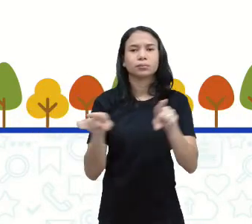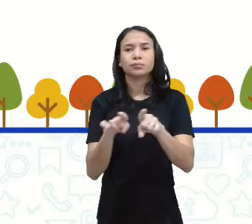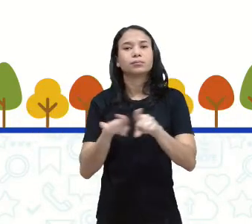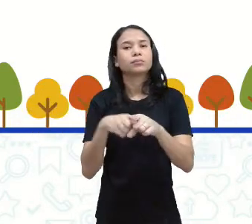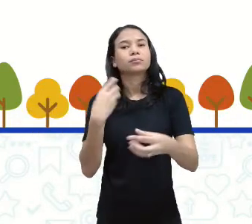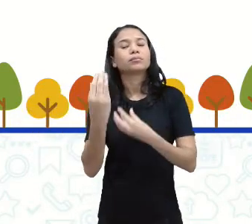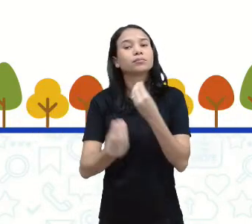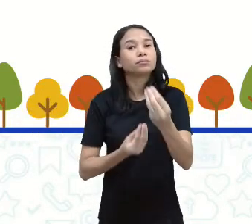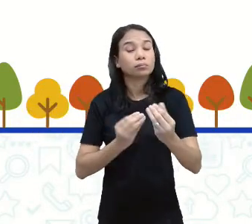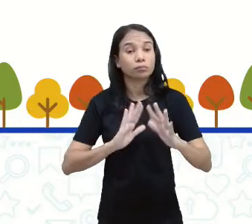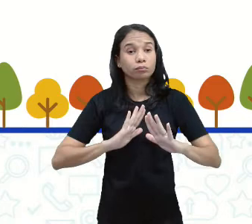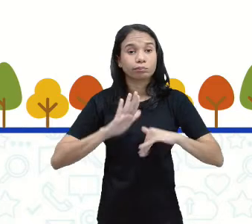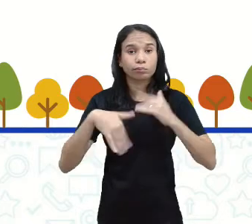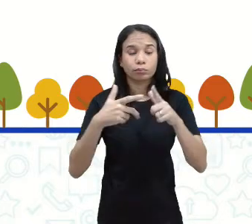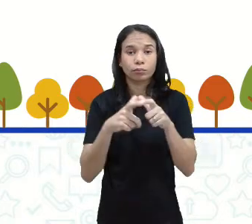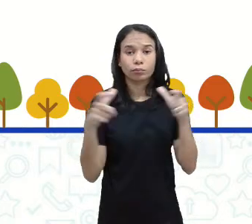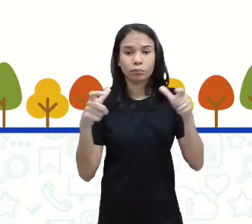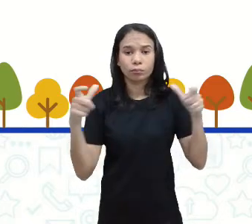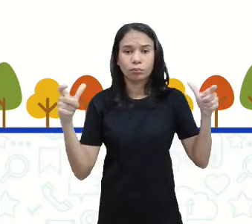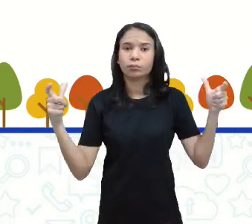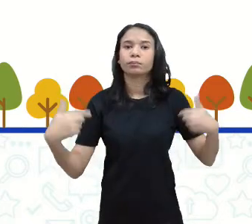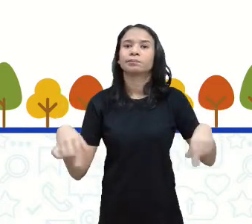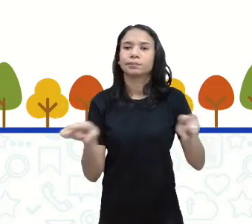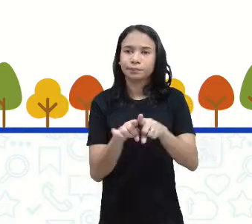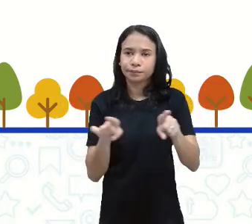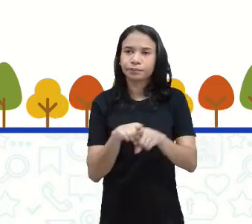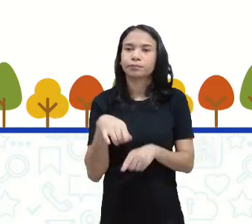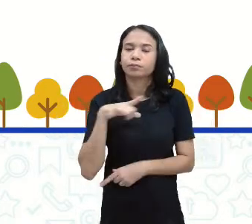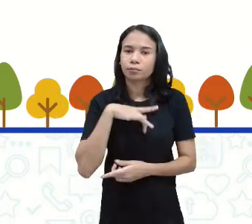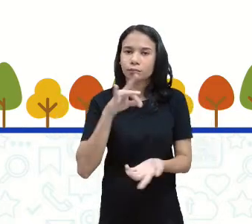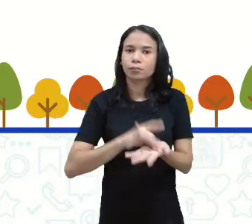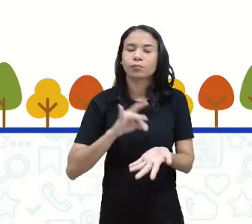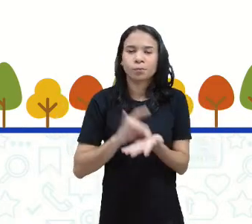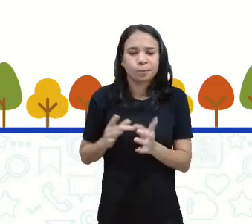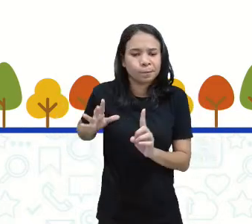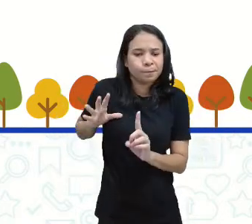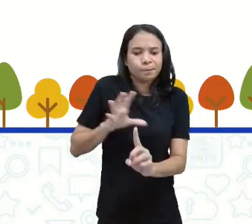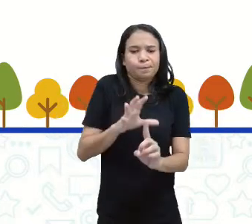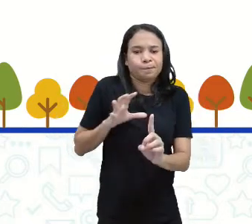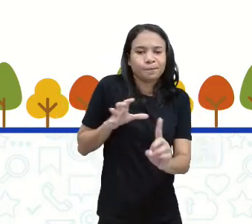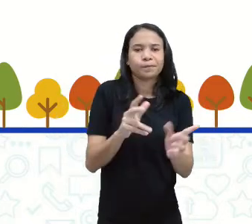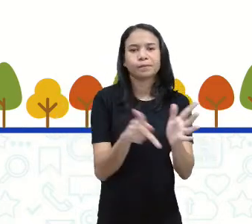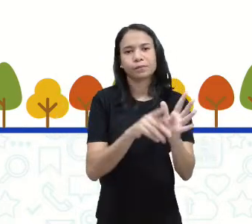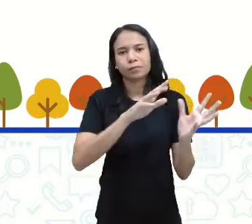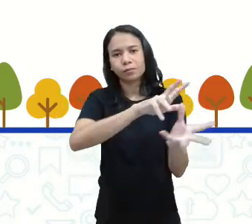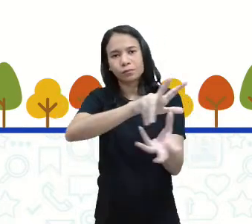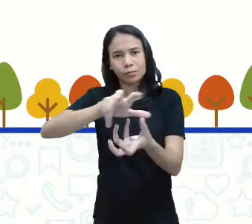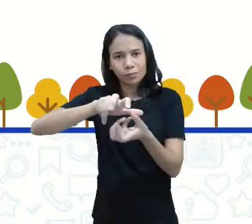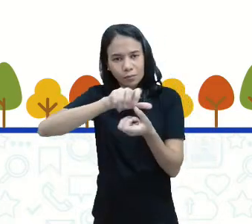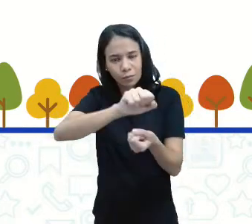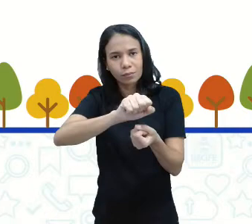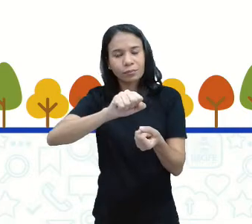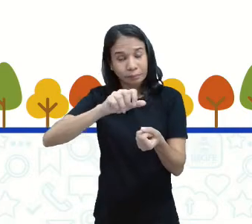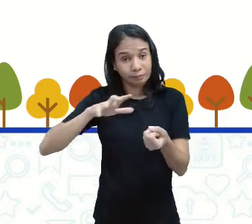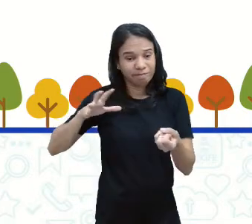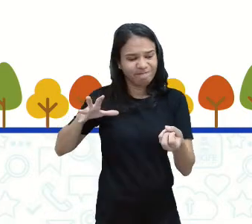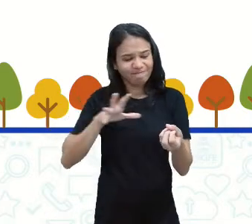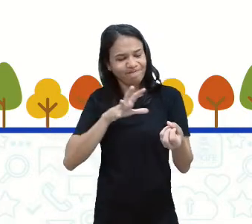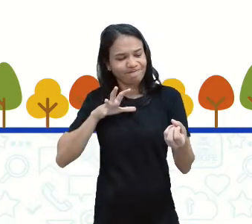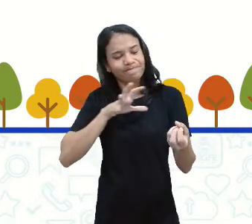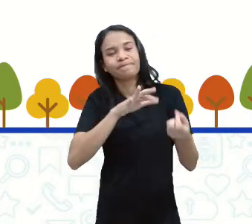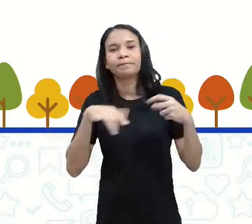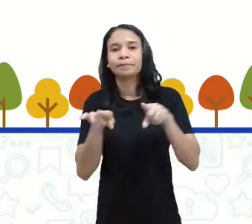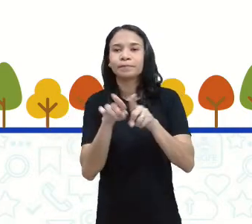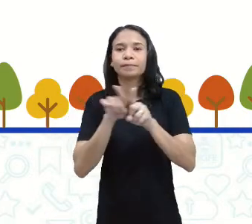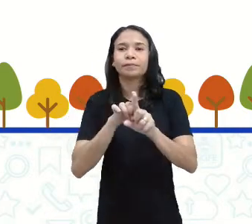aí, né, de crescer as cidades, também trouxe muitos impactos para o meio ambiente. E